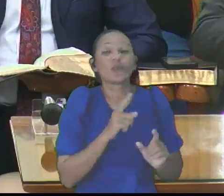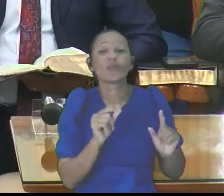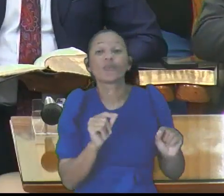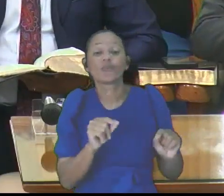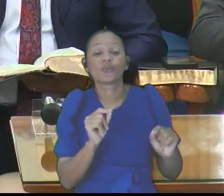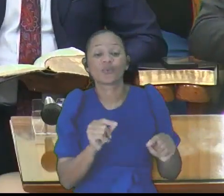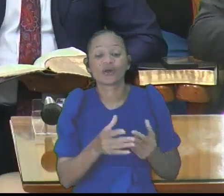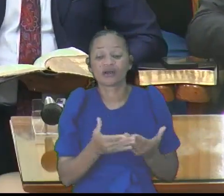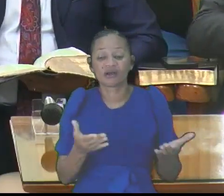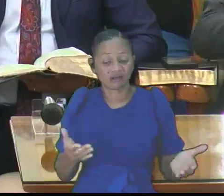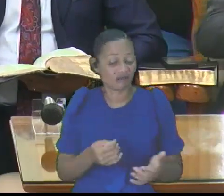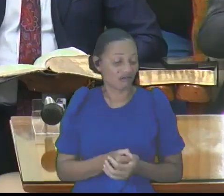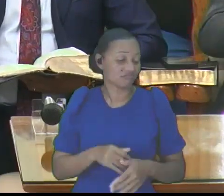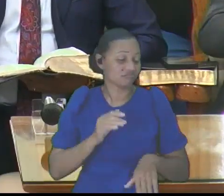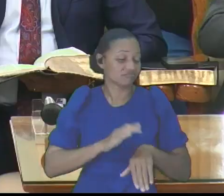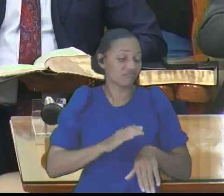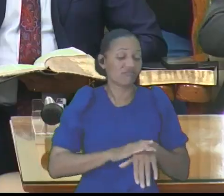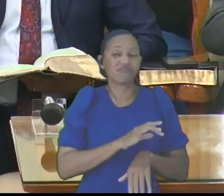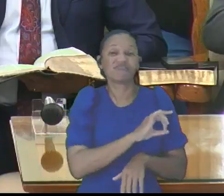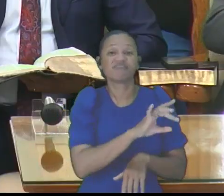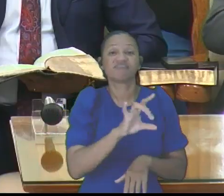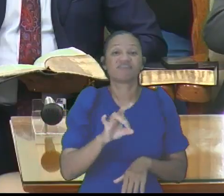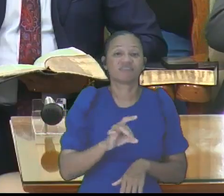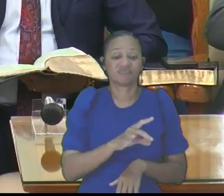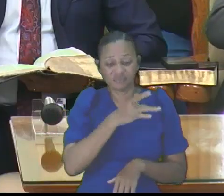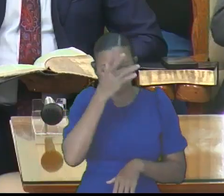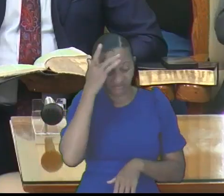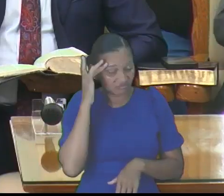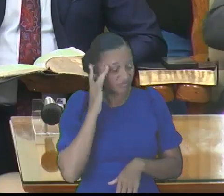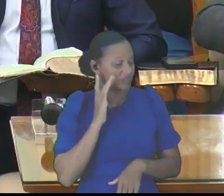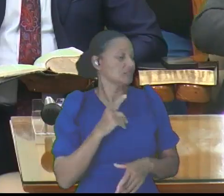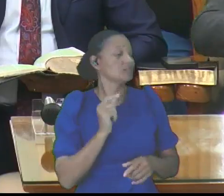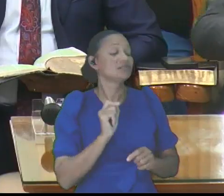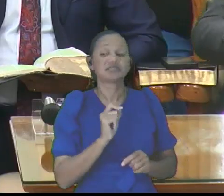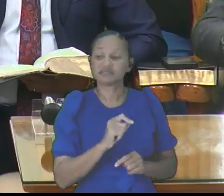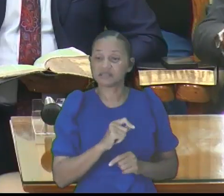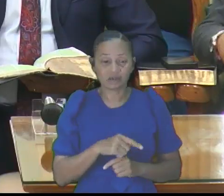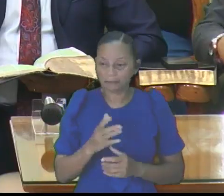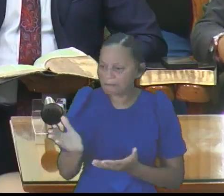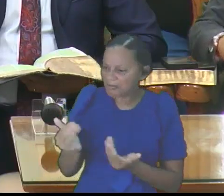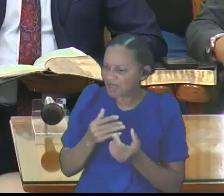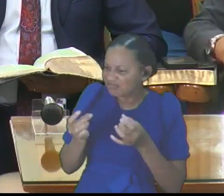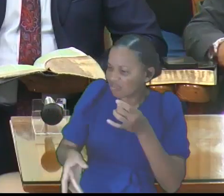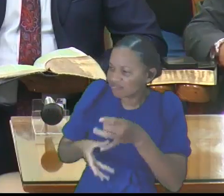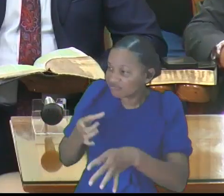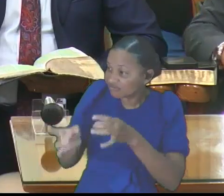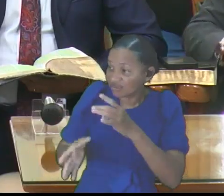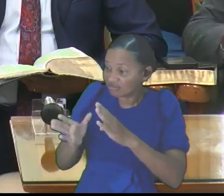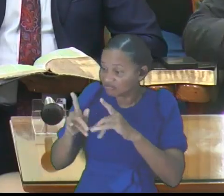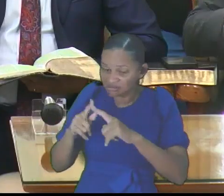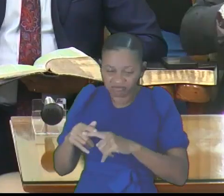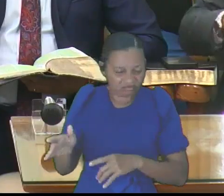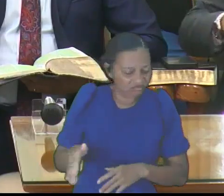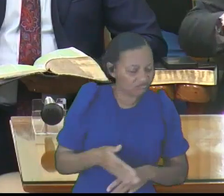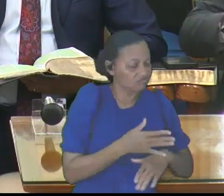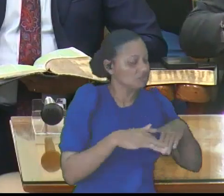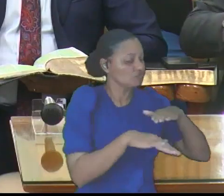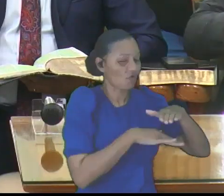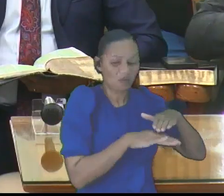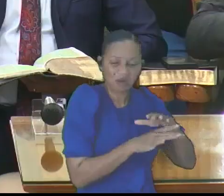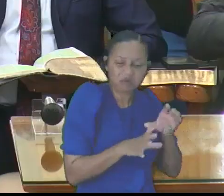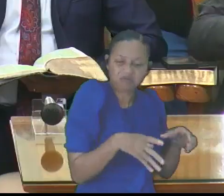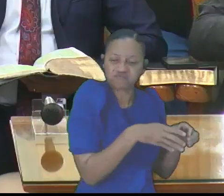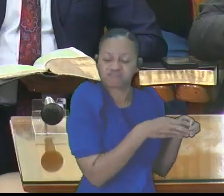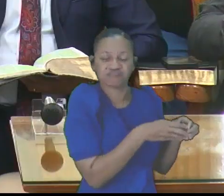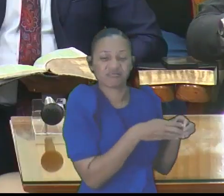Os promotores dessa ideologia tiram as pessoas da igreja, propõem um modelo de igreja informal e